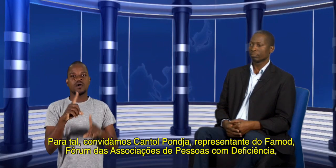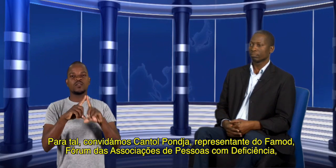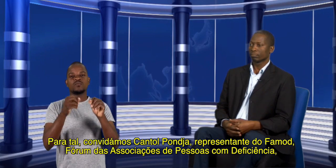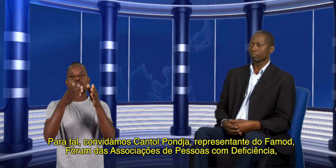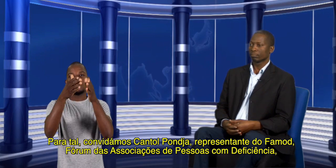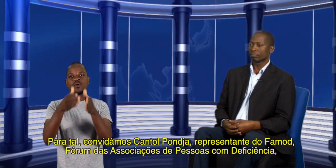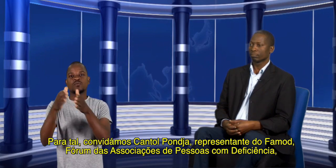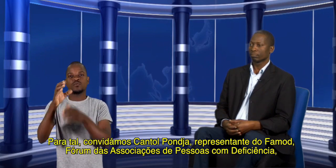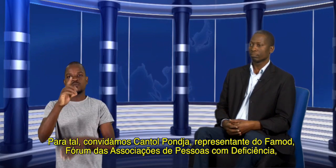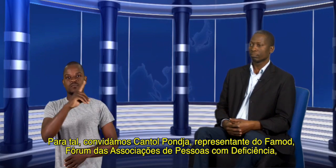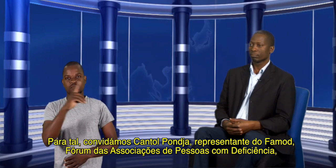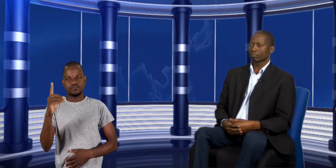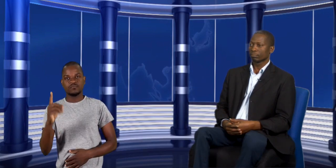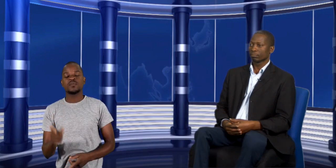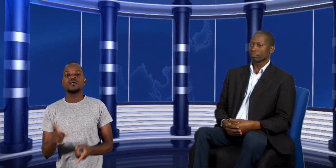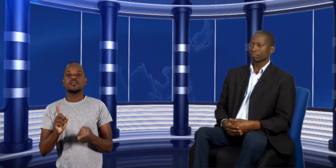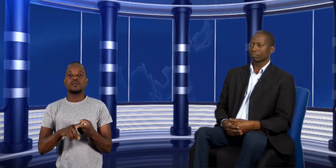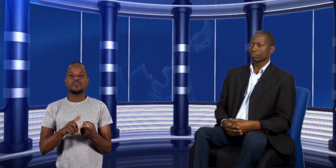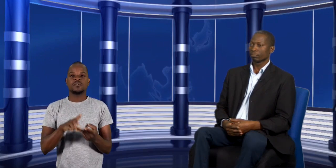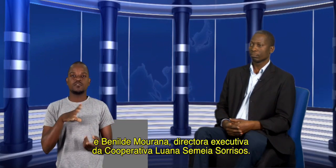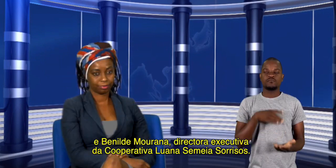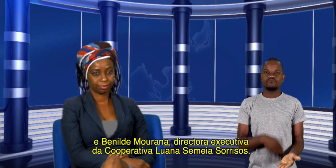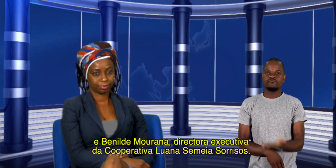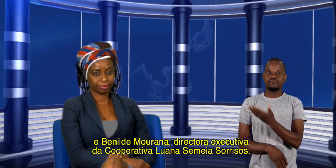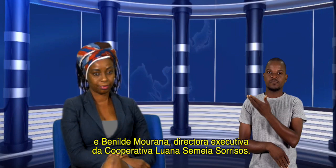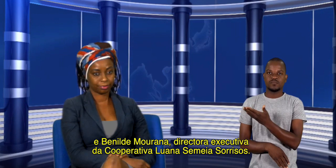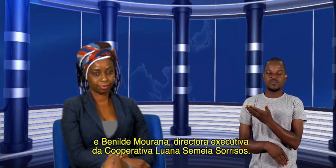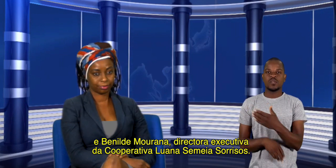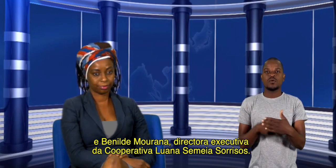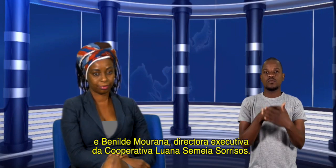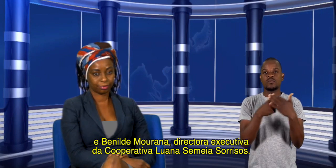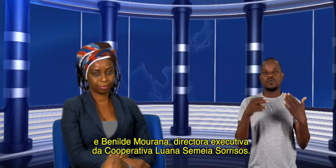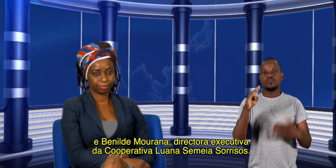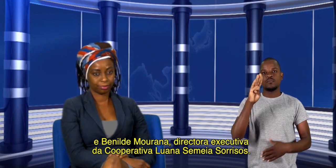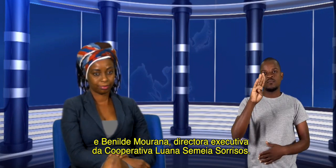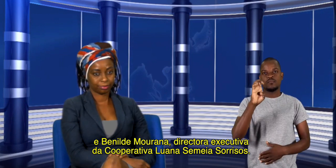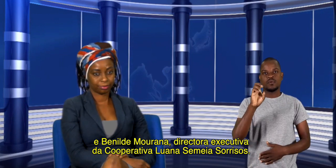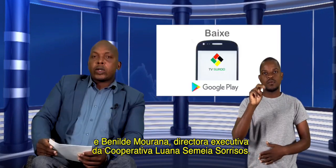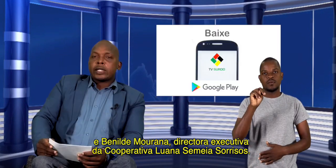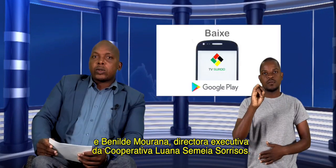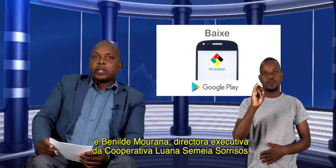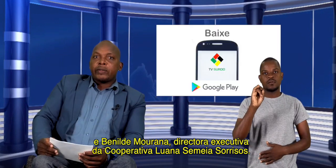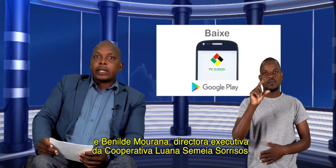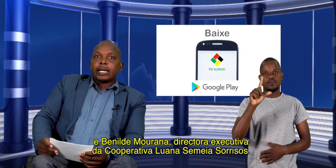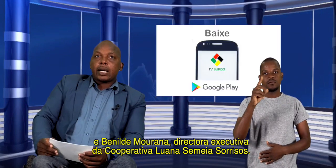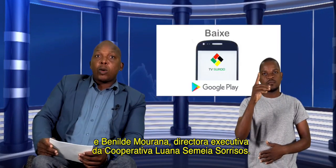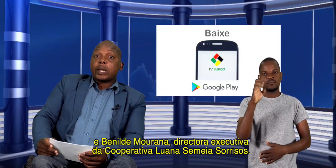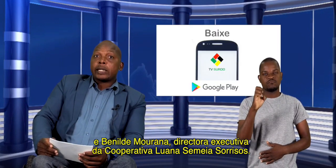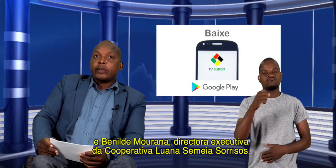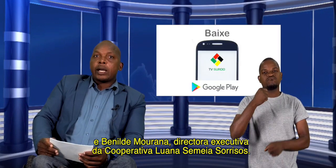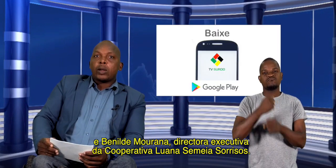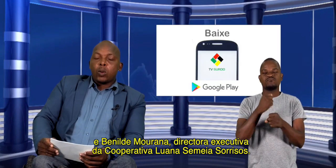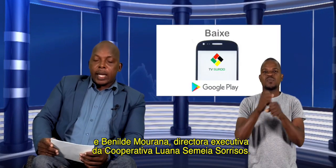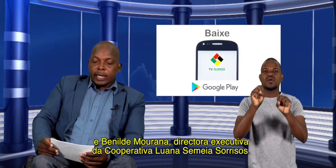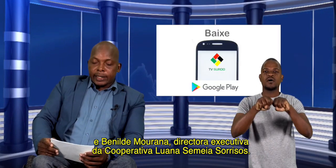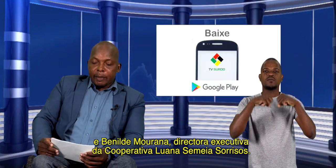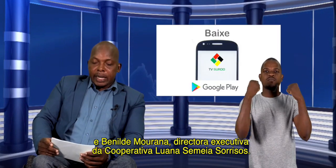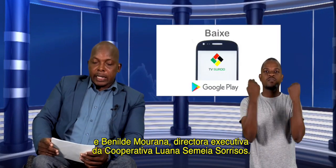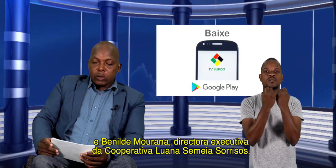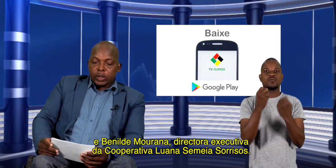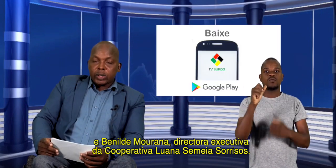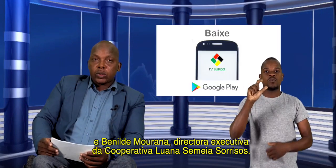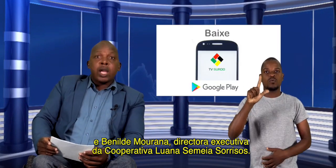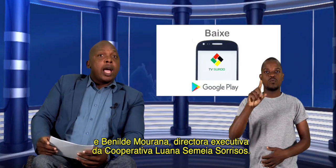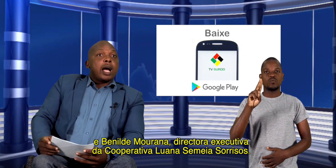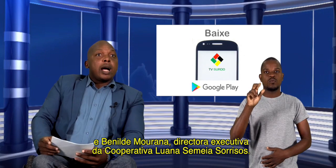Associações de Pessoas com Deficiência, do meu lado direito, Benilde Mouran, que é diretora executiva da cooperativa Luana